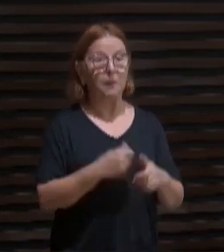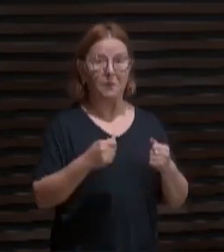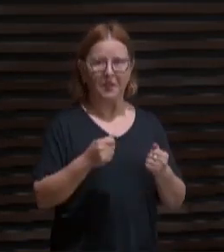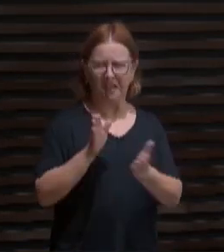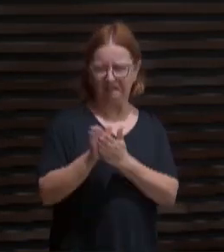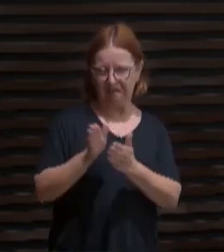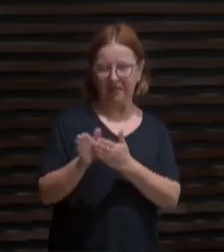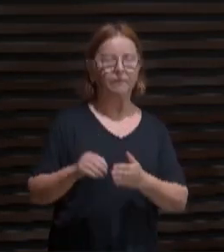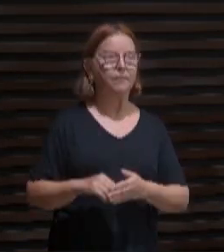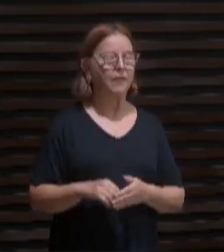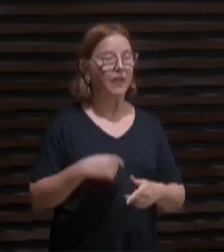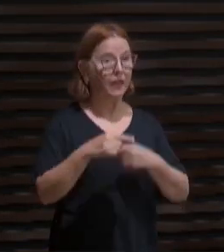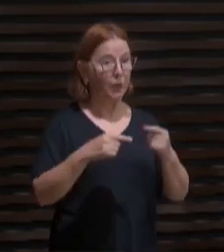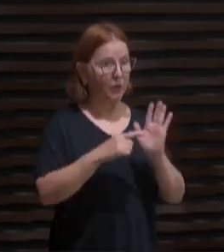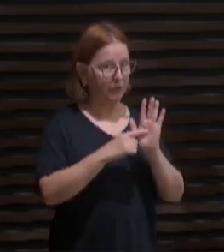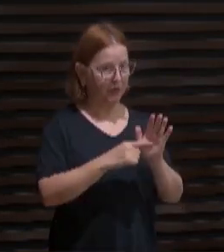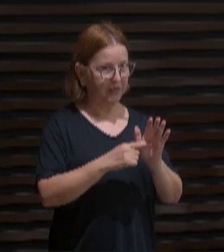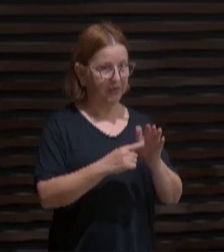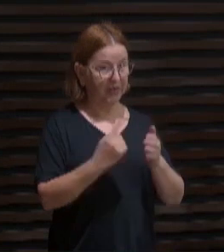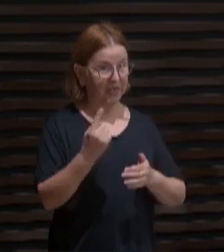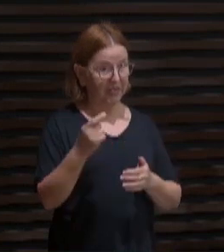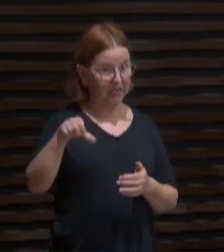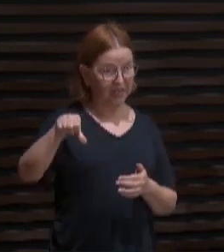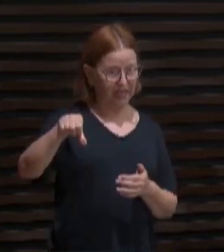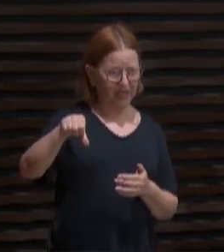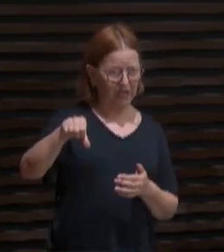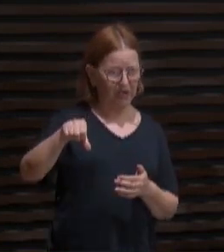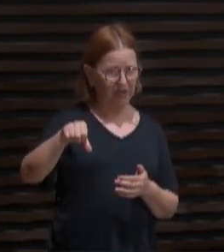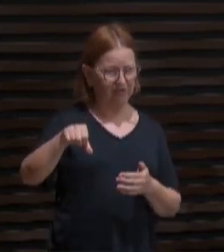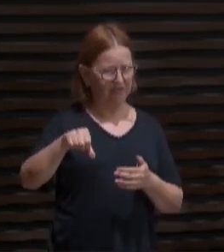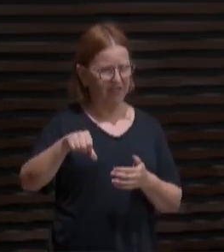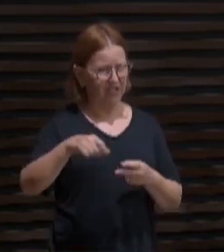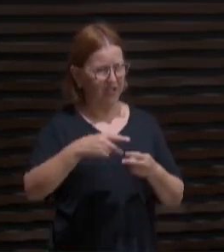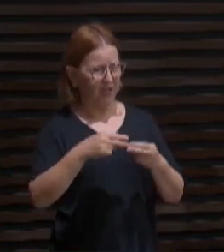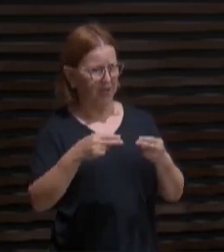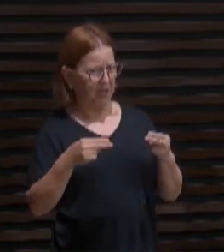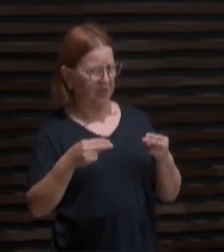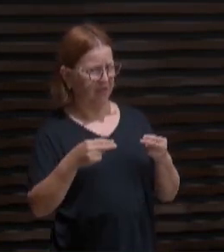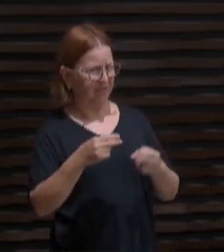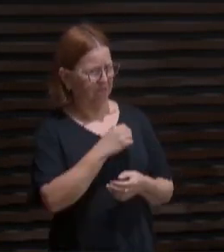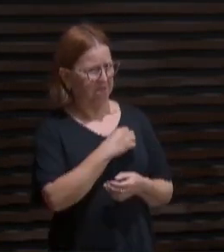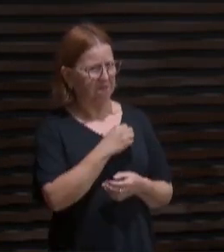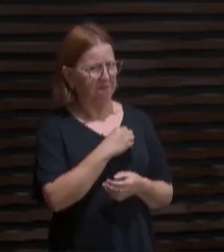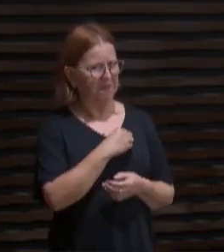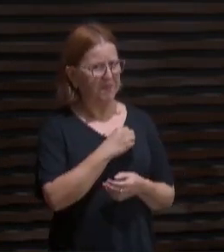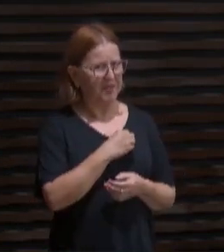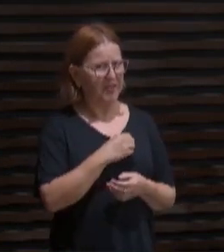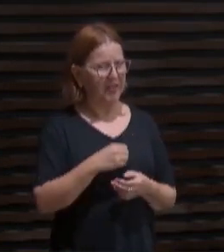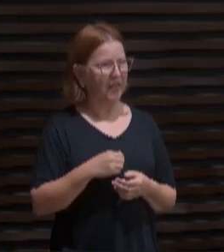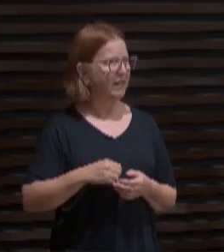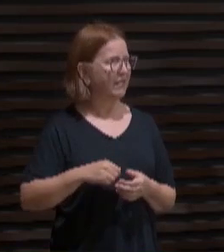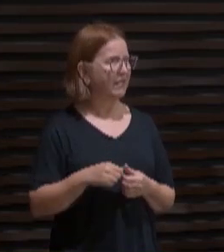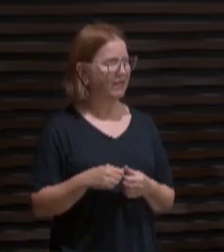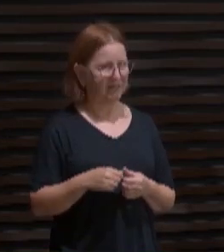características que evidenciam a essa possessão